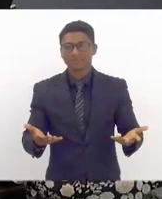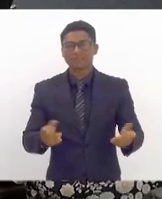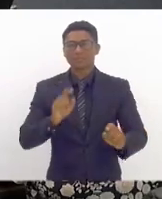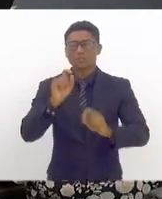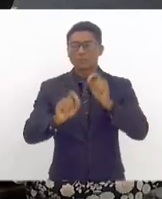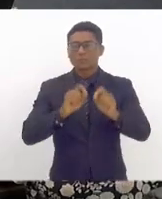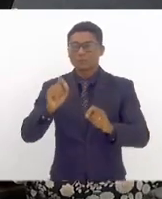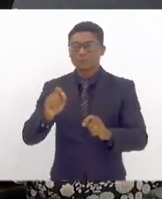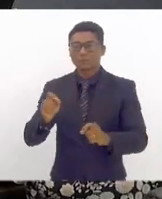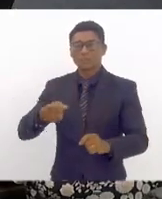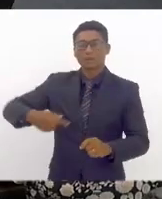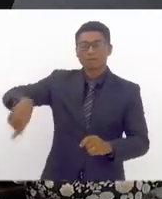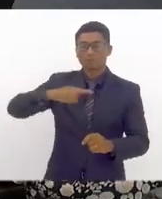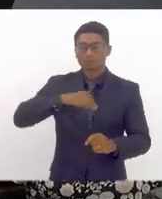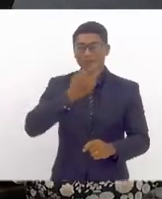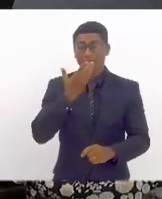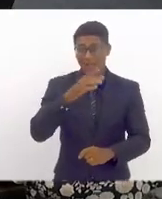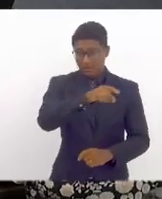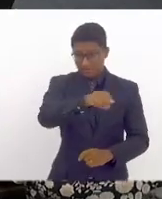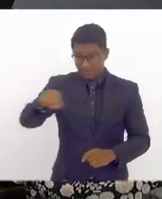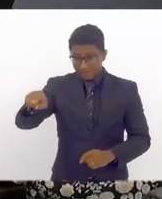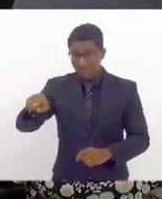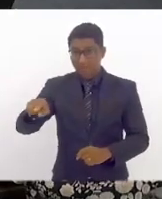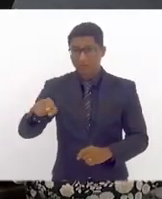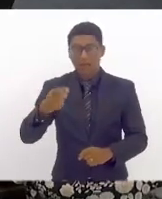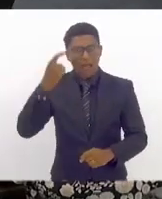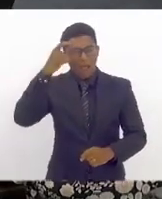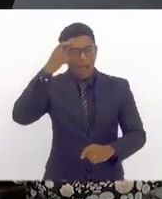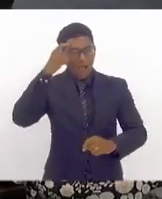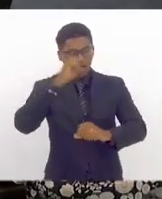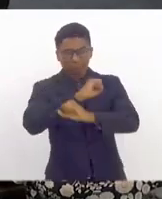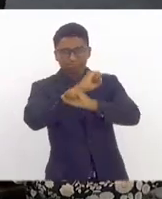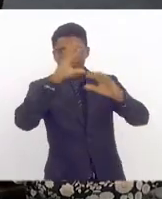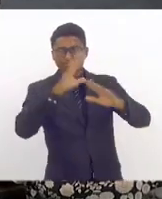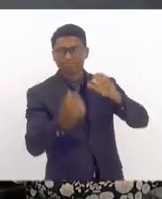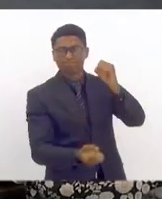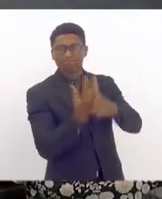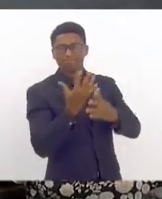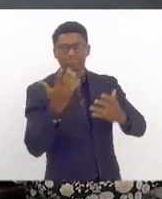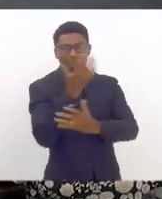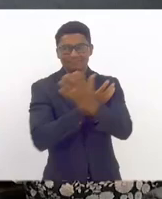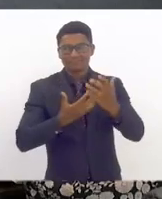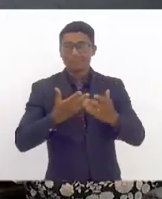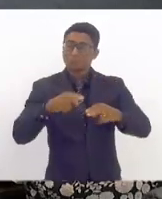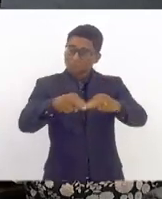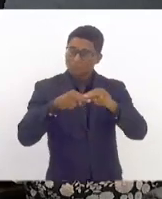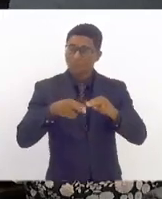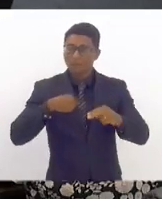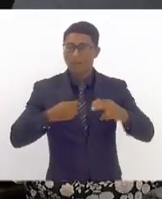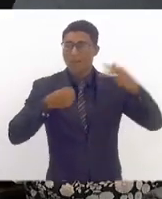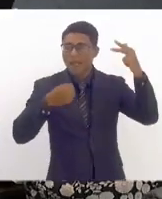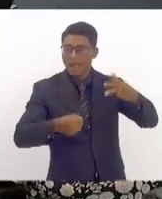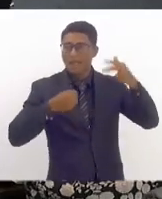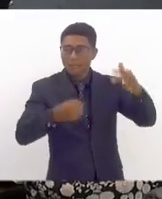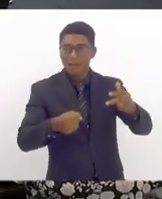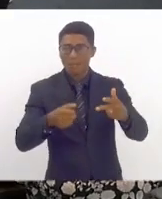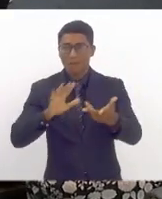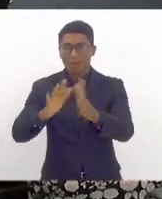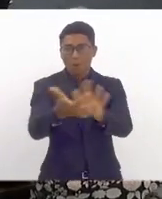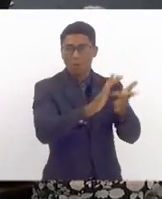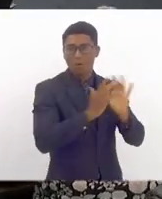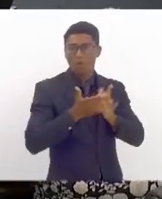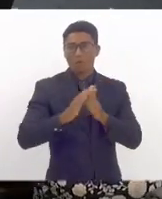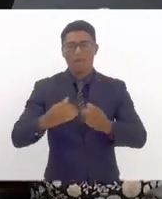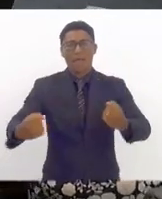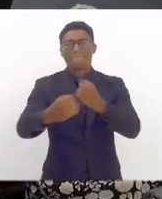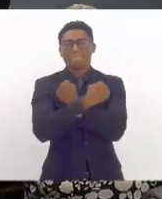do interlúdio fazendo Os menorzinho da favela criar estúdio por isso que eu faço hip hop é uma conexão cada